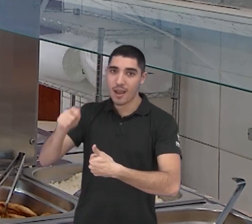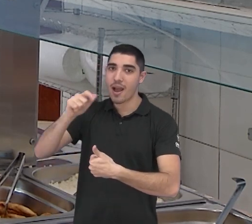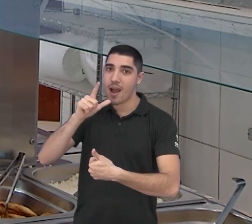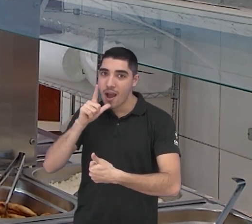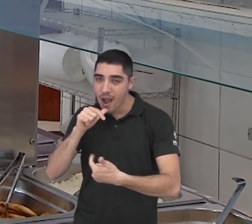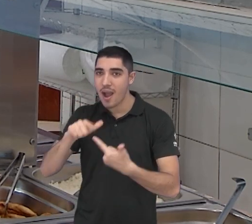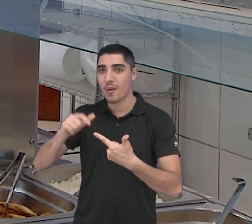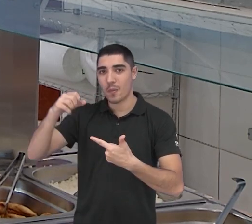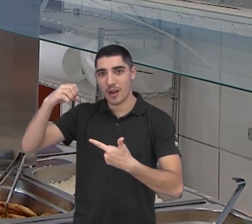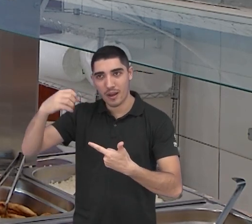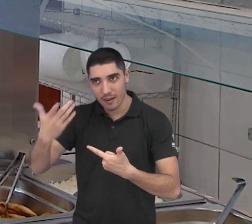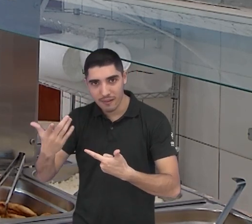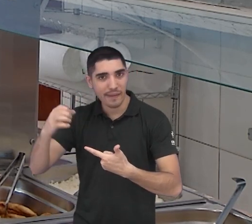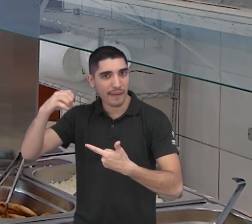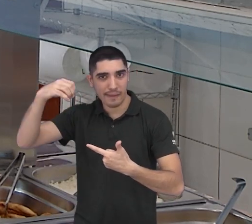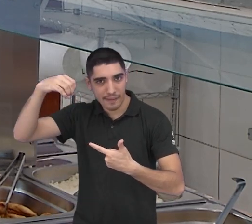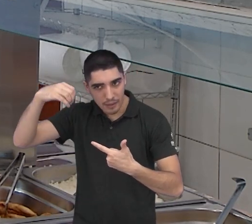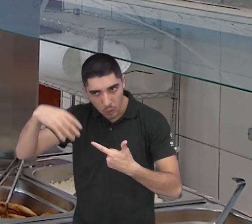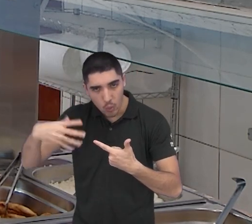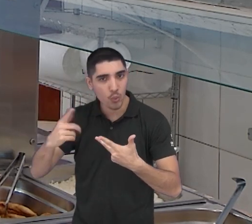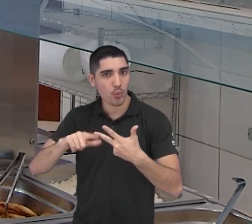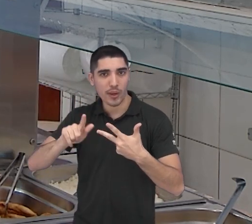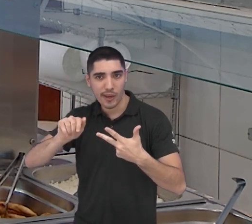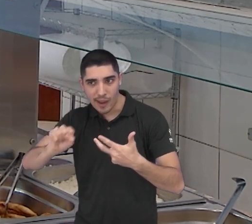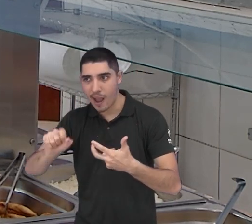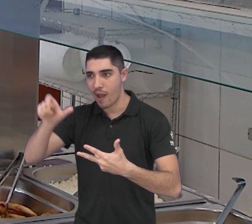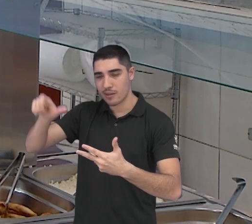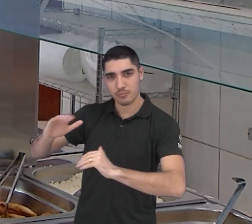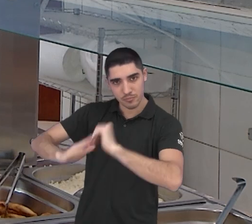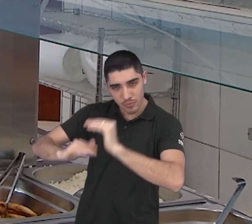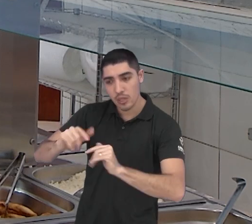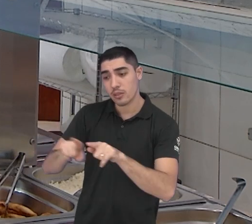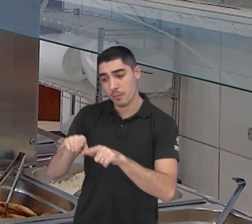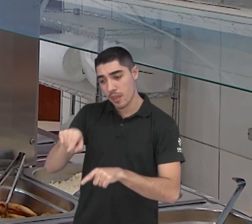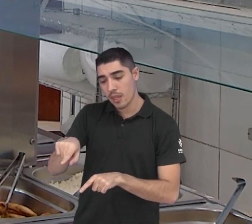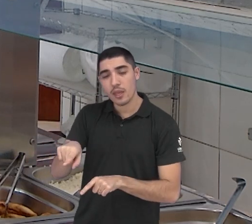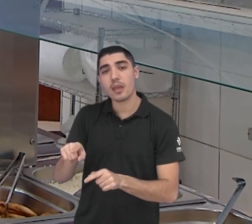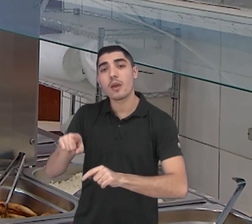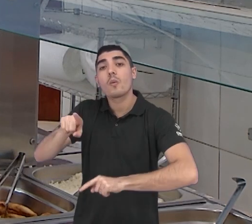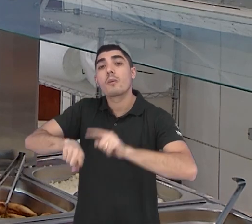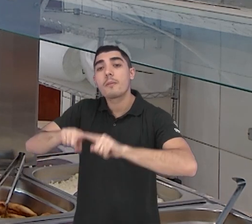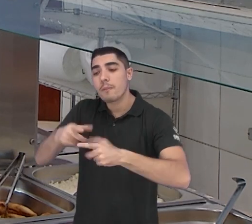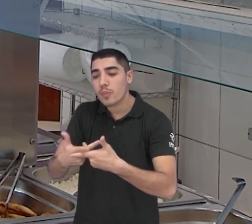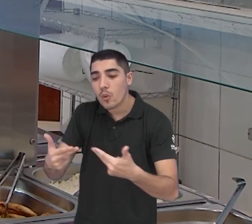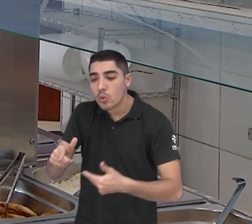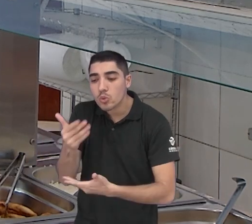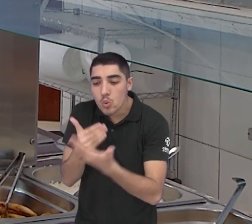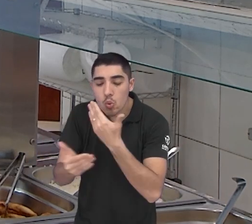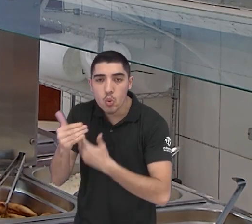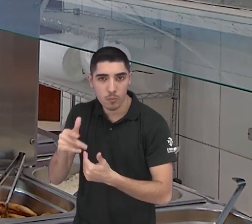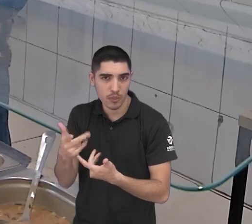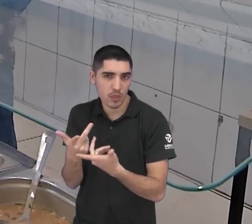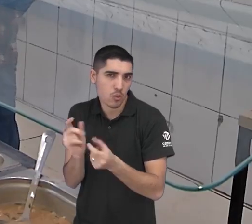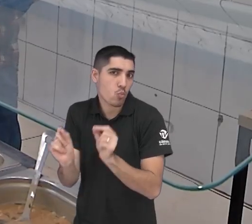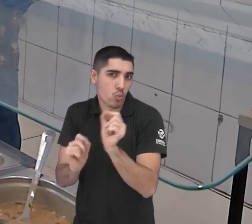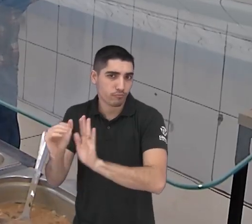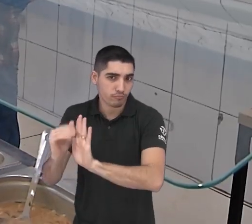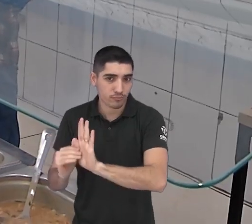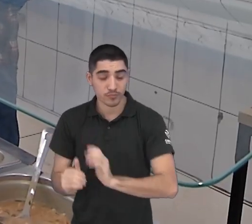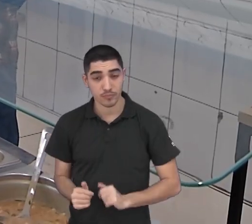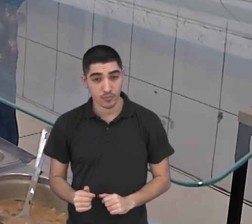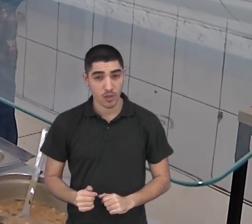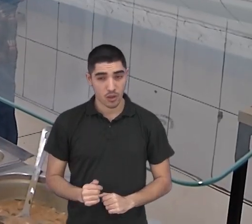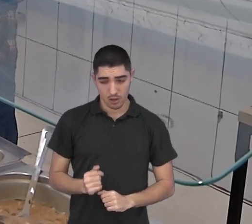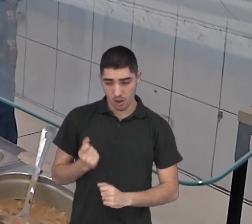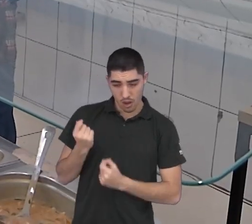E ele está sempre aumentando, além lógico, dos ingredientes que são usados para fazer a alimentação. Alguns